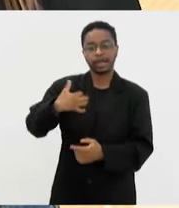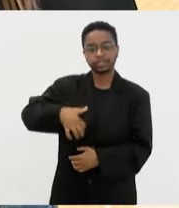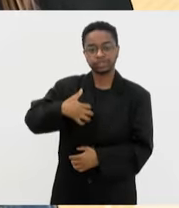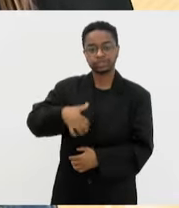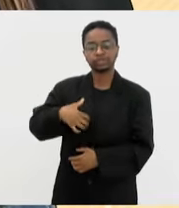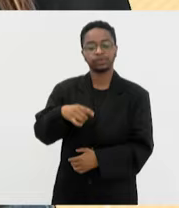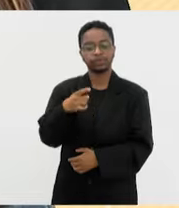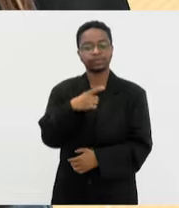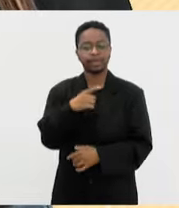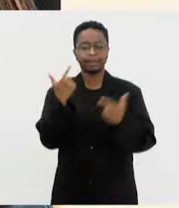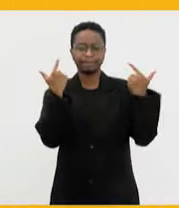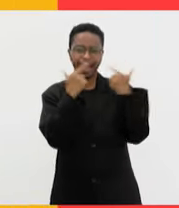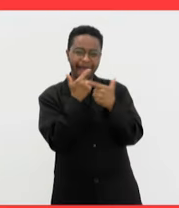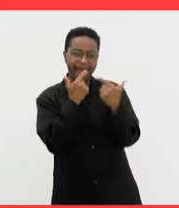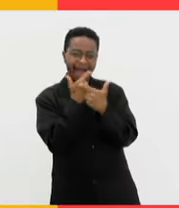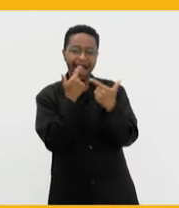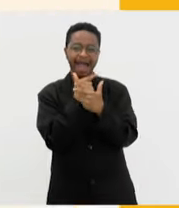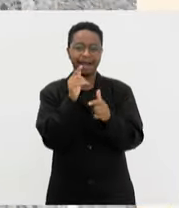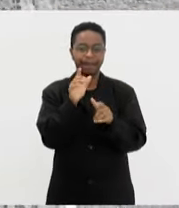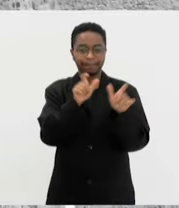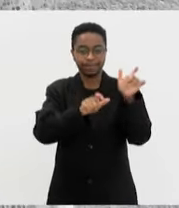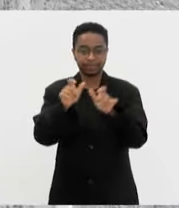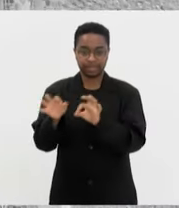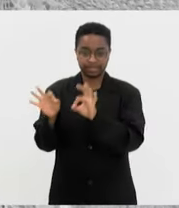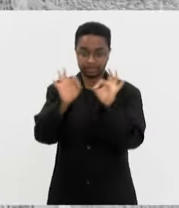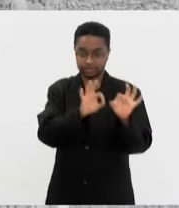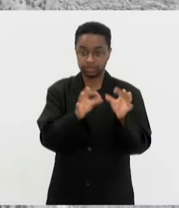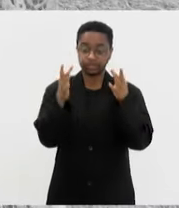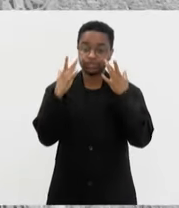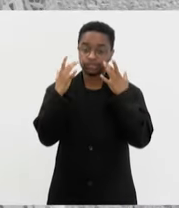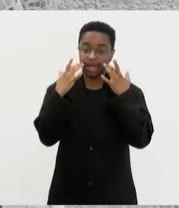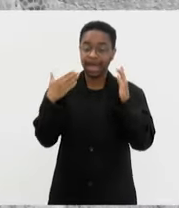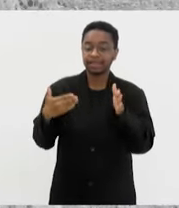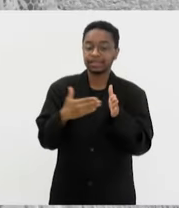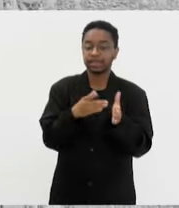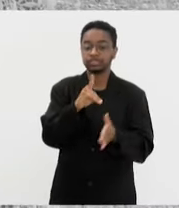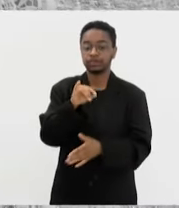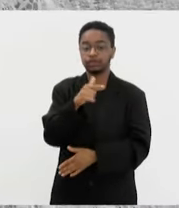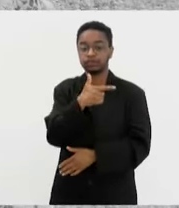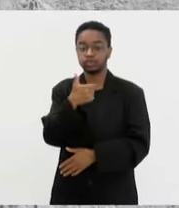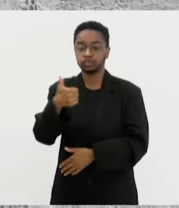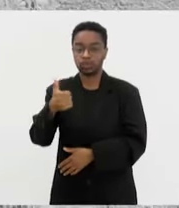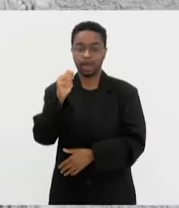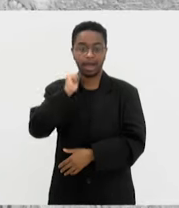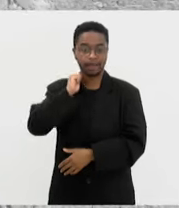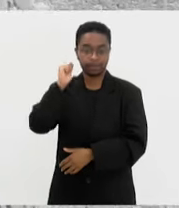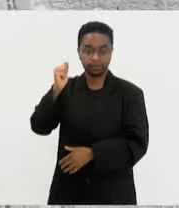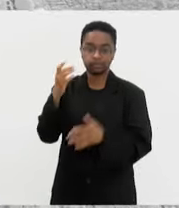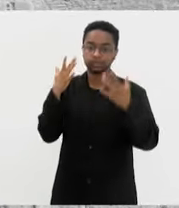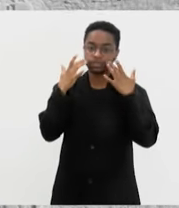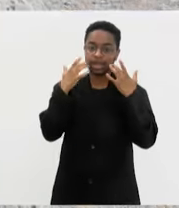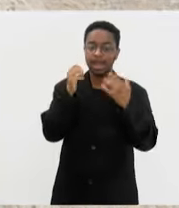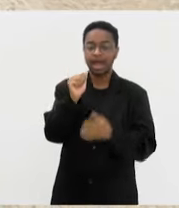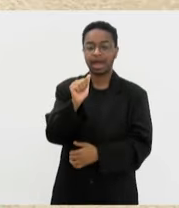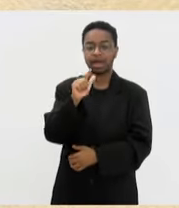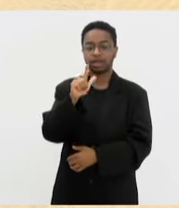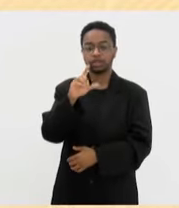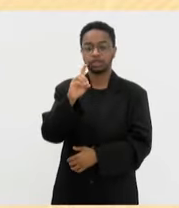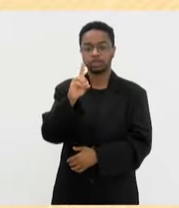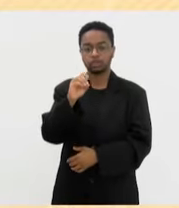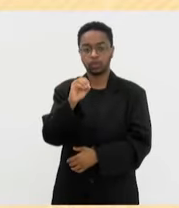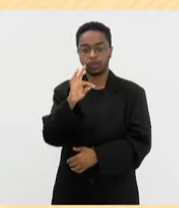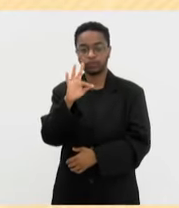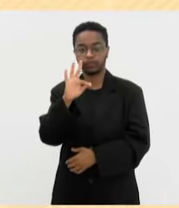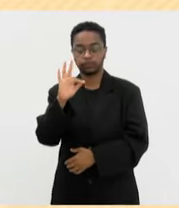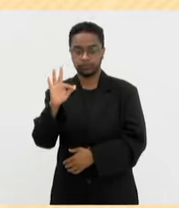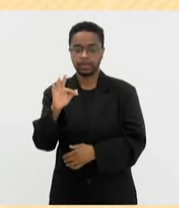arrancar muitas gargalhadas do público. A peça está em cartaz até o dia 21 de abril no Teatro Adolf Bloch, quinta,